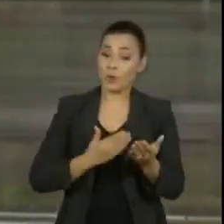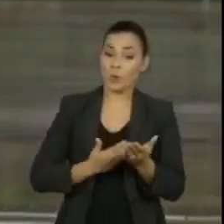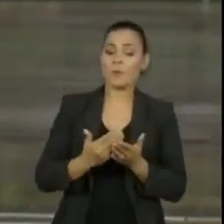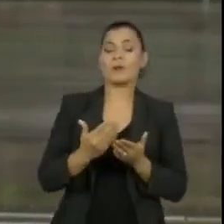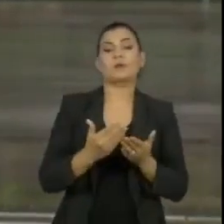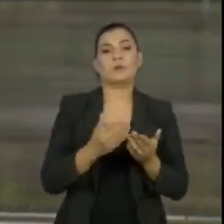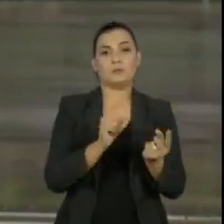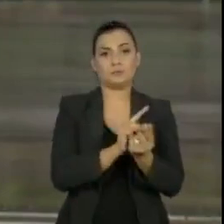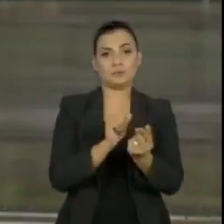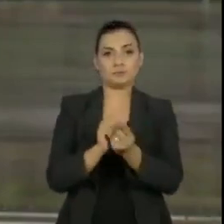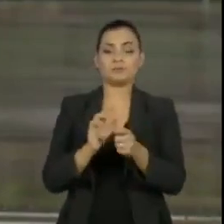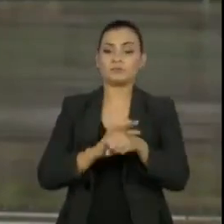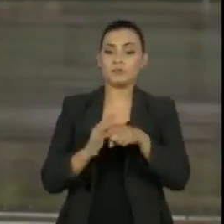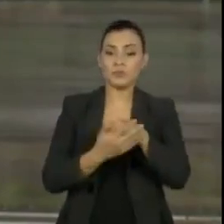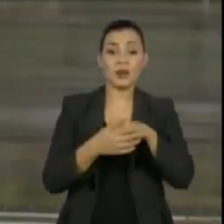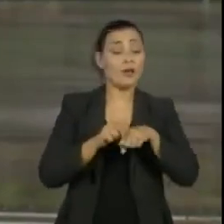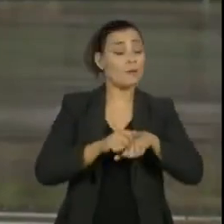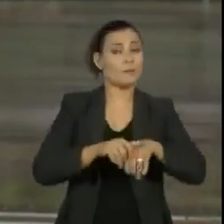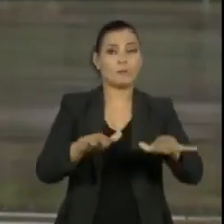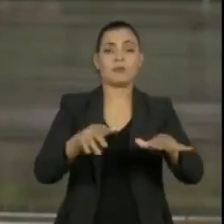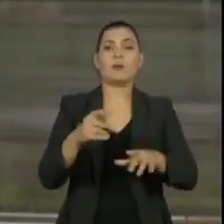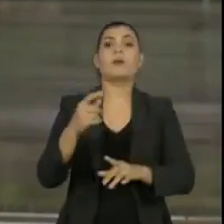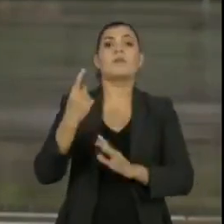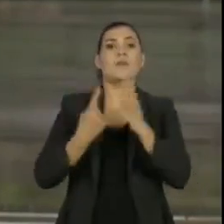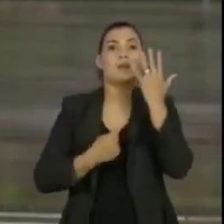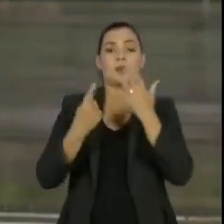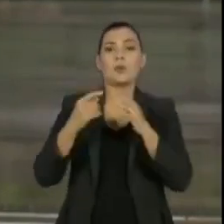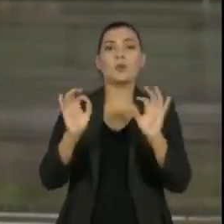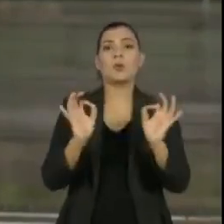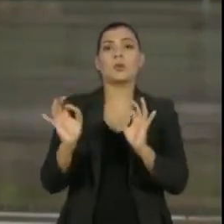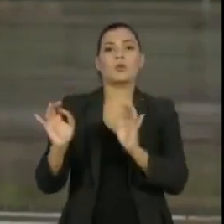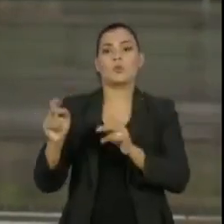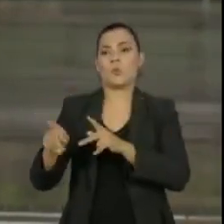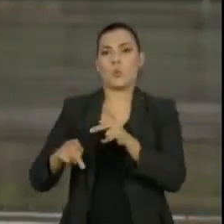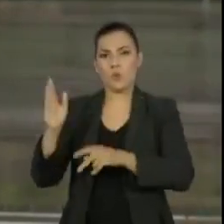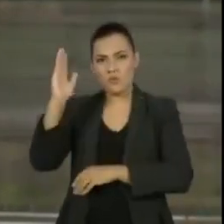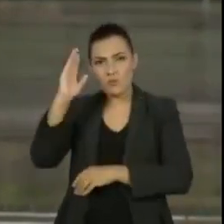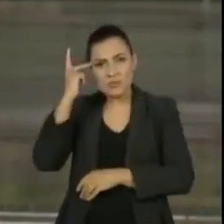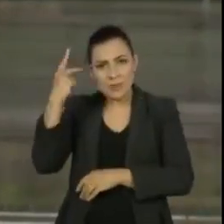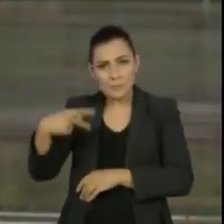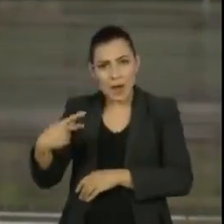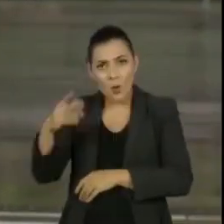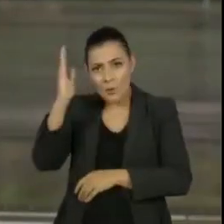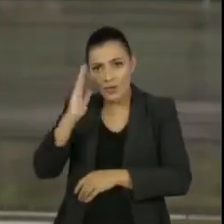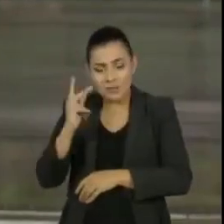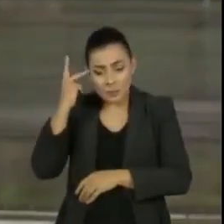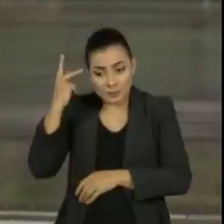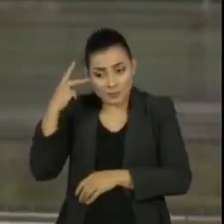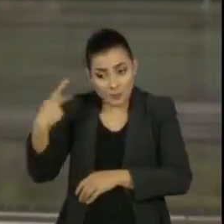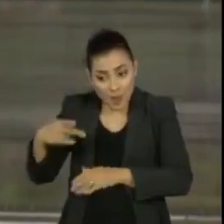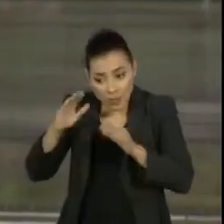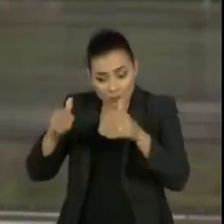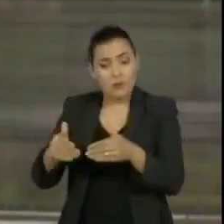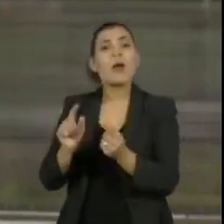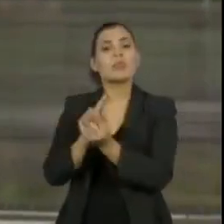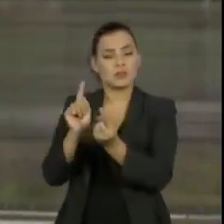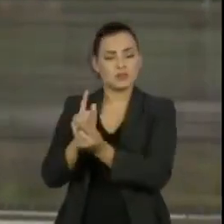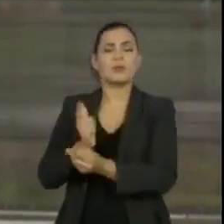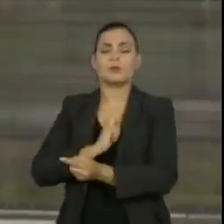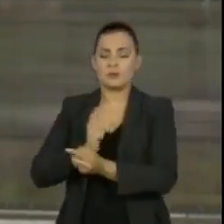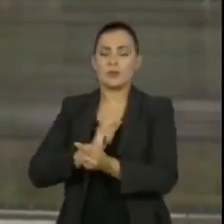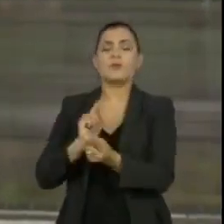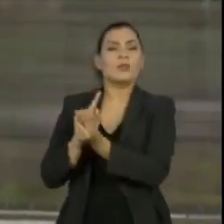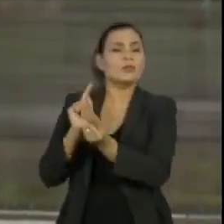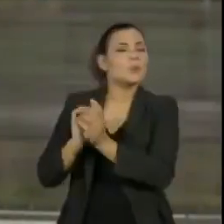da pandemia, no dia 26 de fevereiro, nenhum brasileiro de São Paulo ficou para trás. Ninguém ficou sem atendimento, ninguém ficou